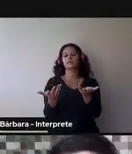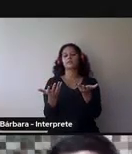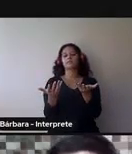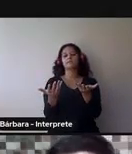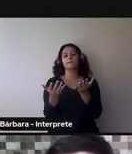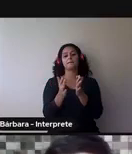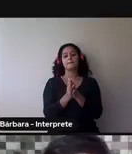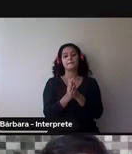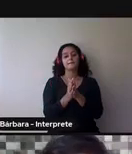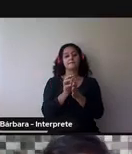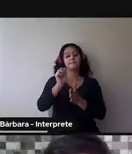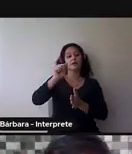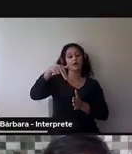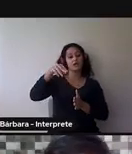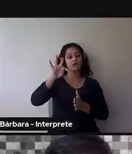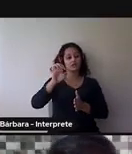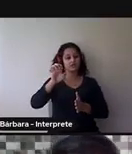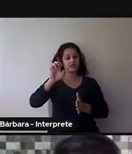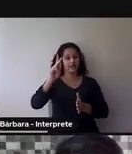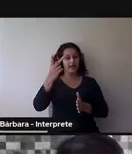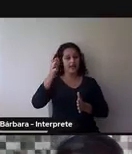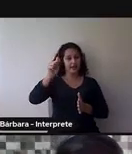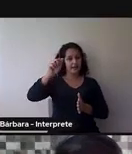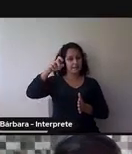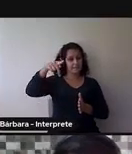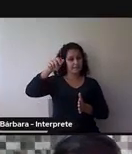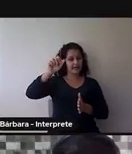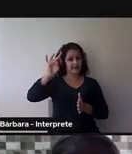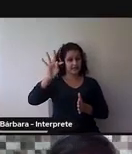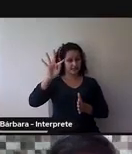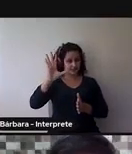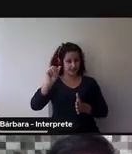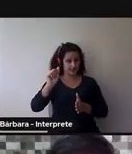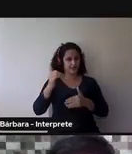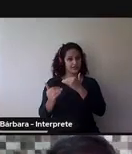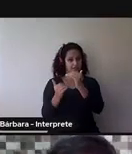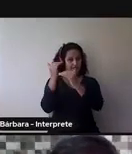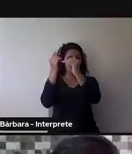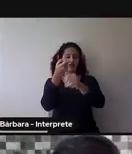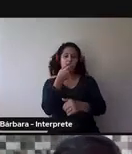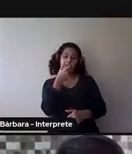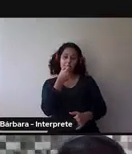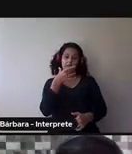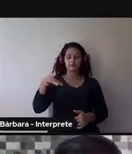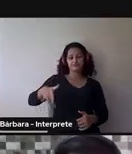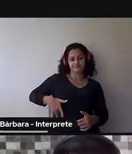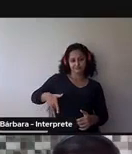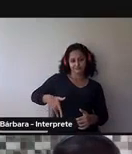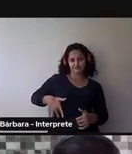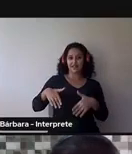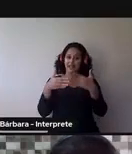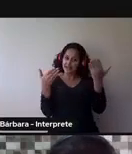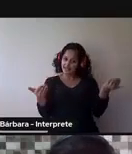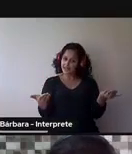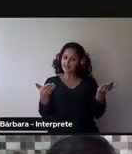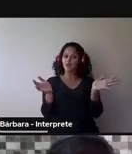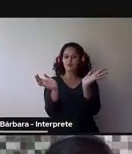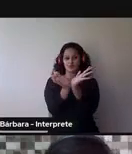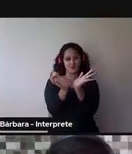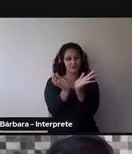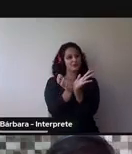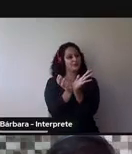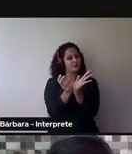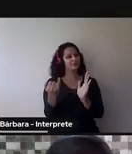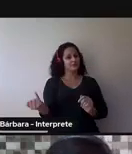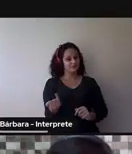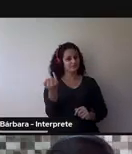antihepática, no caso, para desenvolvimento de medicamento. Então, assim, é um grupo bastante